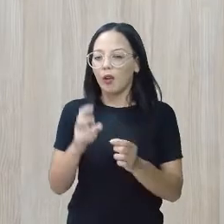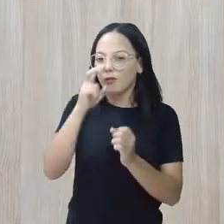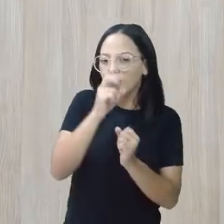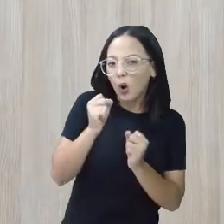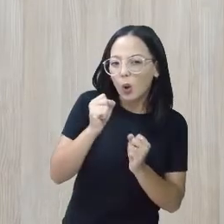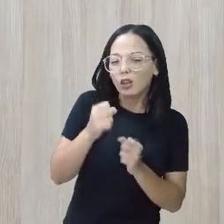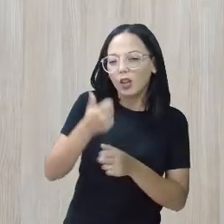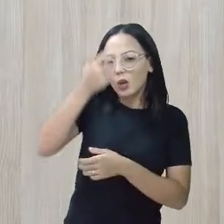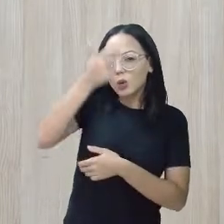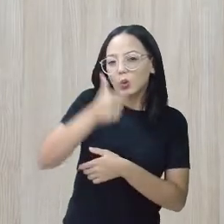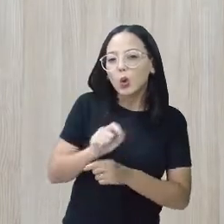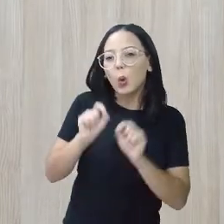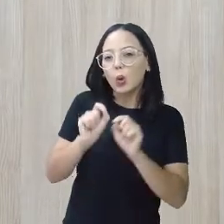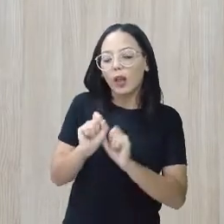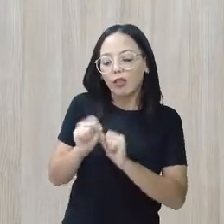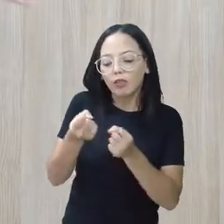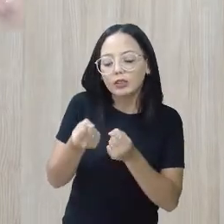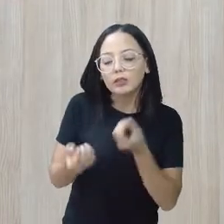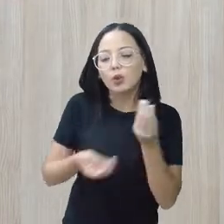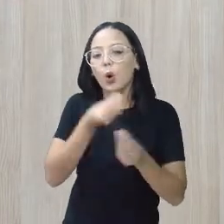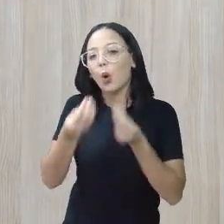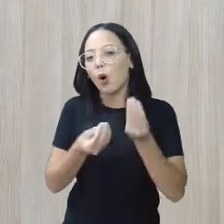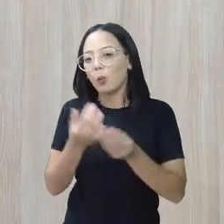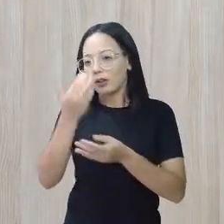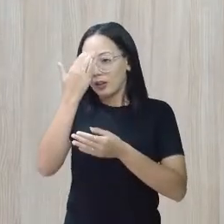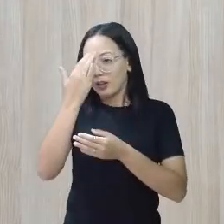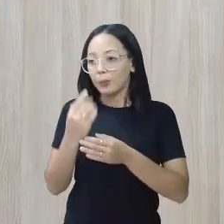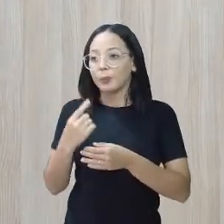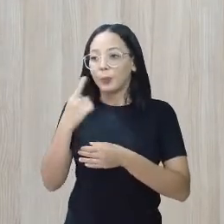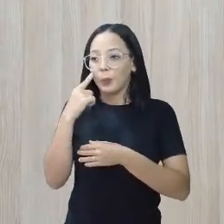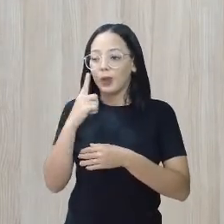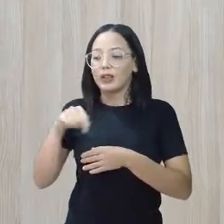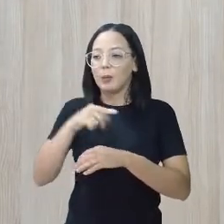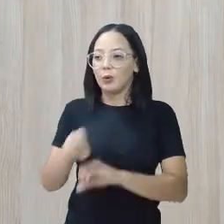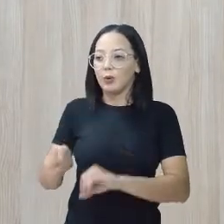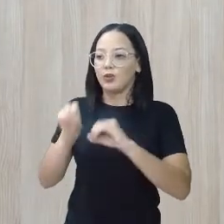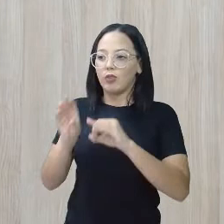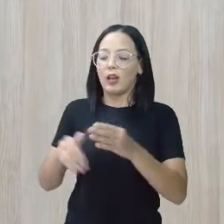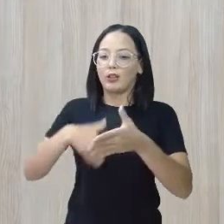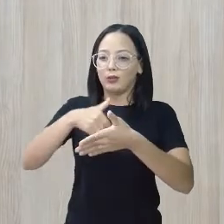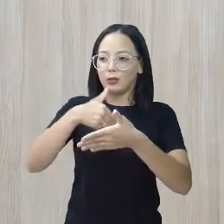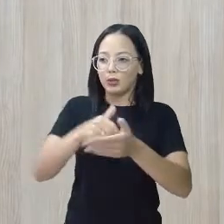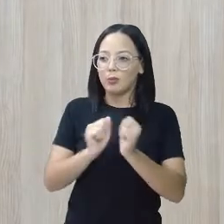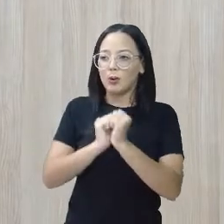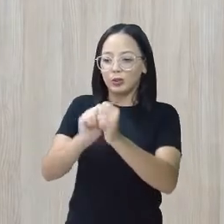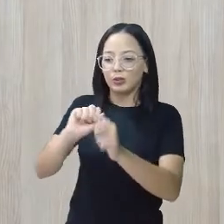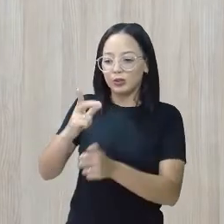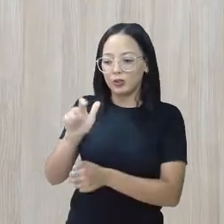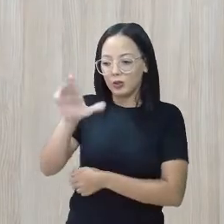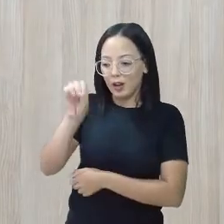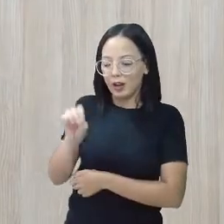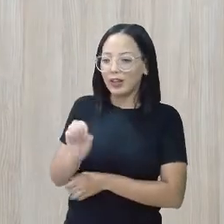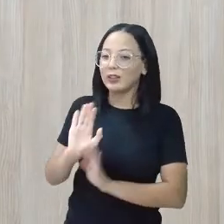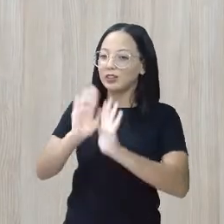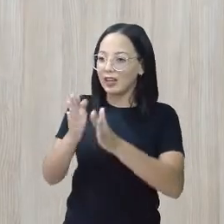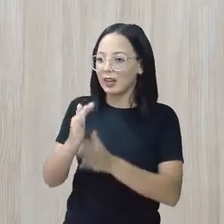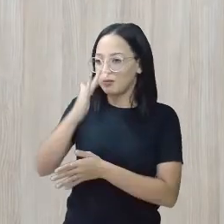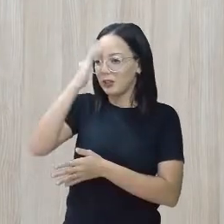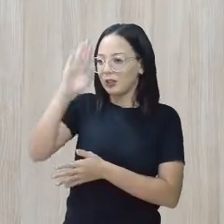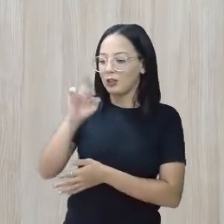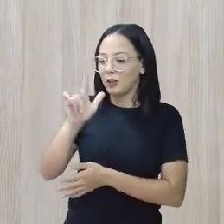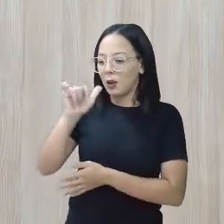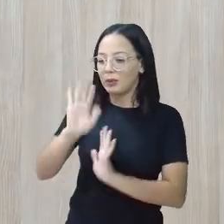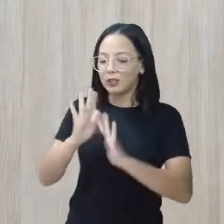sou uma jogadora mais na defensiva, então, Exato. ó, minha gente, daqui a pouco eu vou dar aula de jogo de futebol com a Helena. Já imaginou? Já Billy pensou? já tá